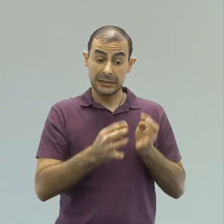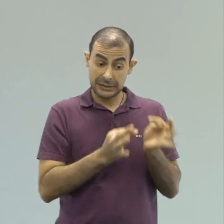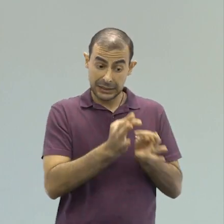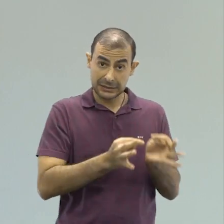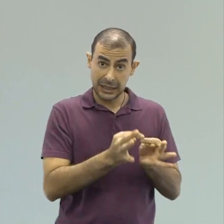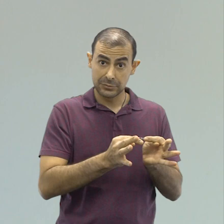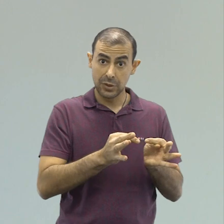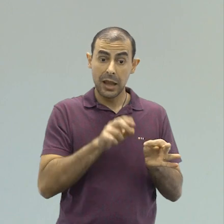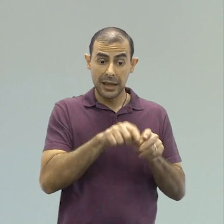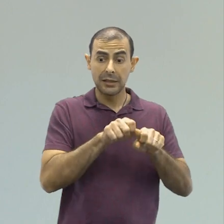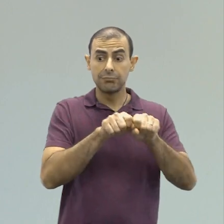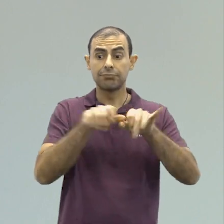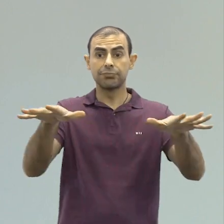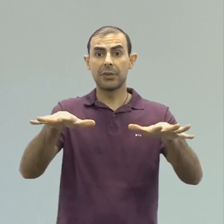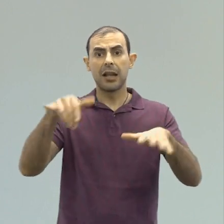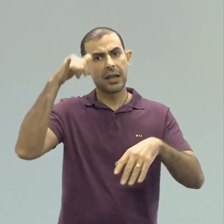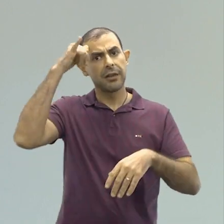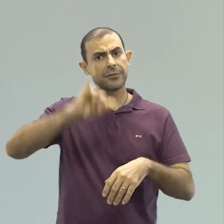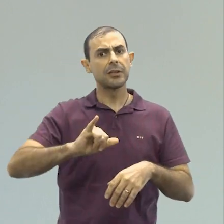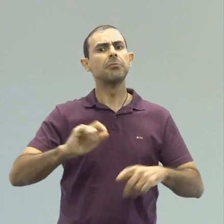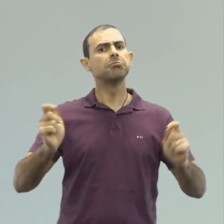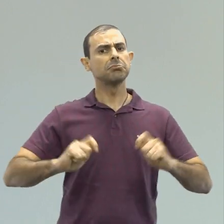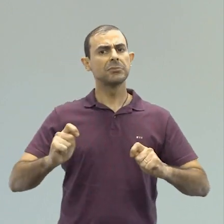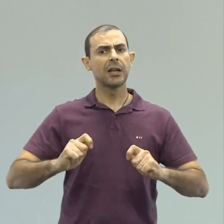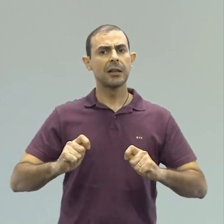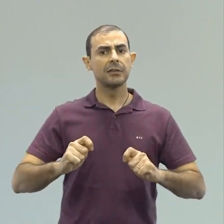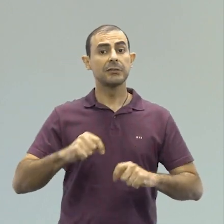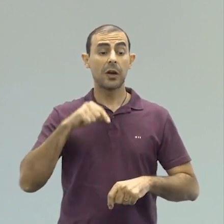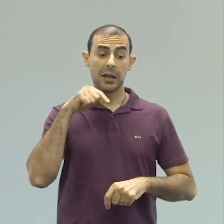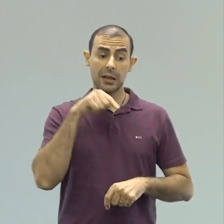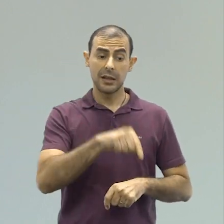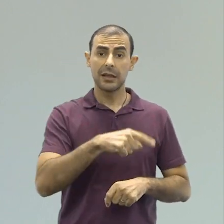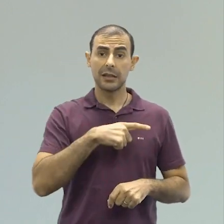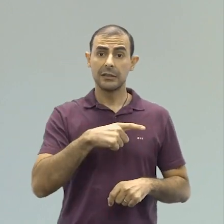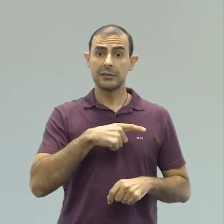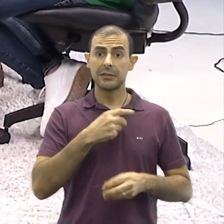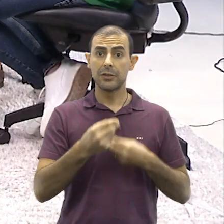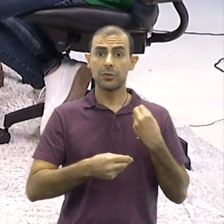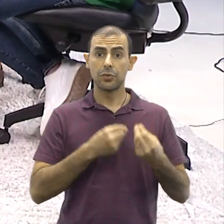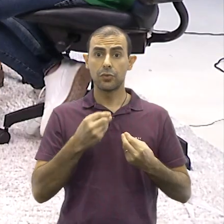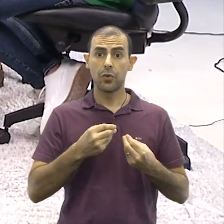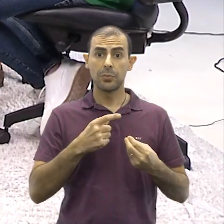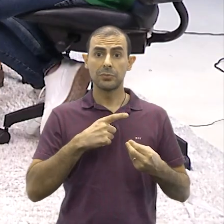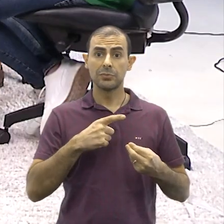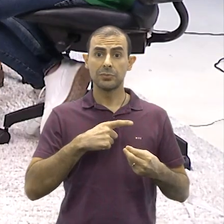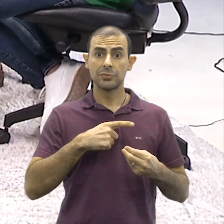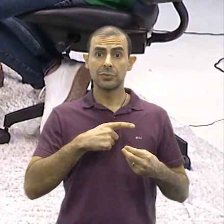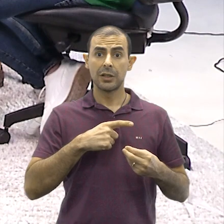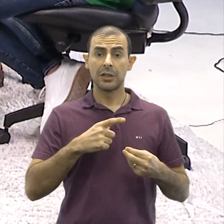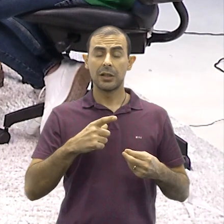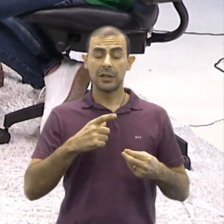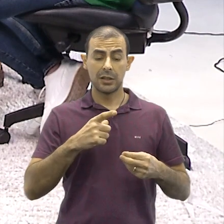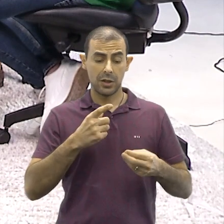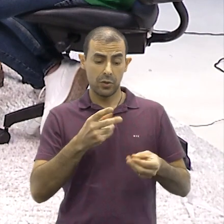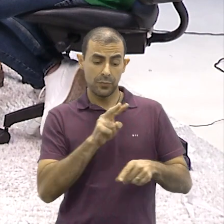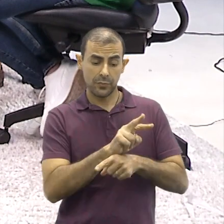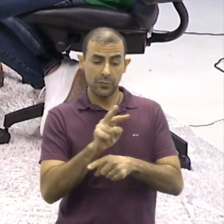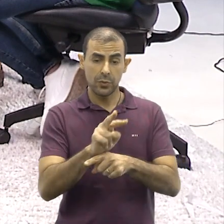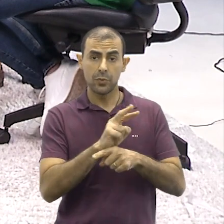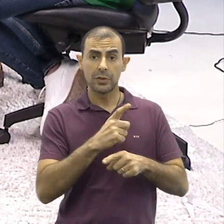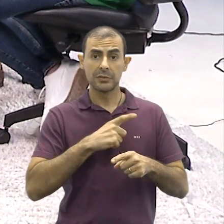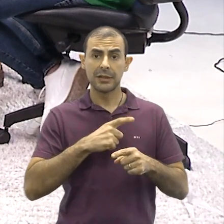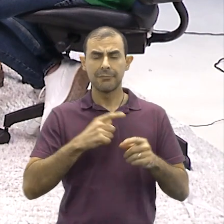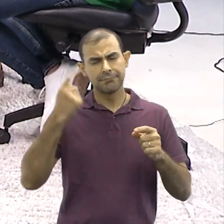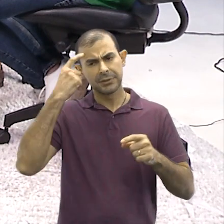de transmissão. Então, unindo o tratamento do animal ao uso constante de inseticidas, você praticamente, biologia